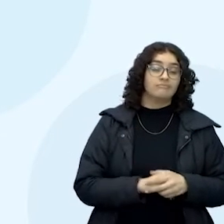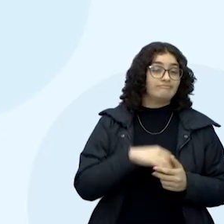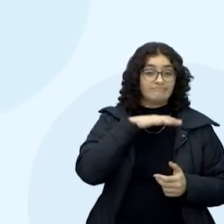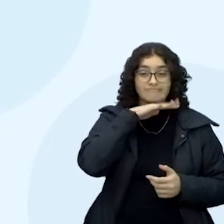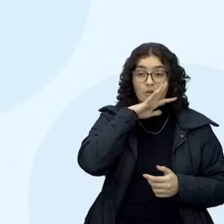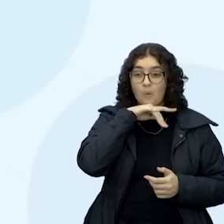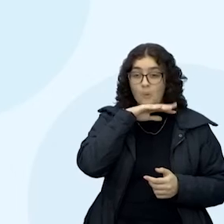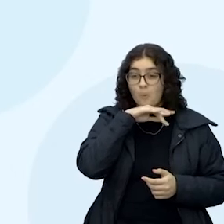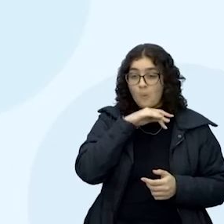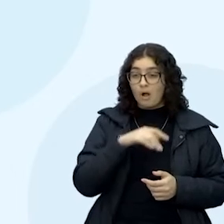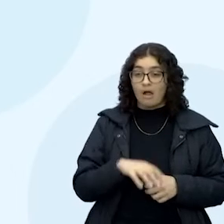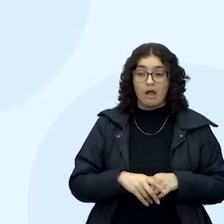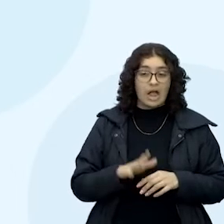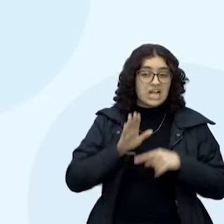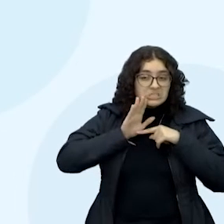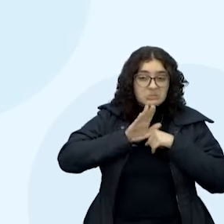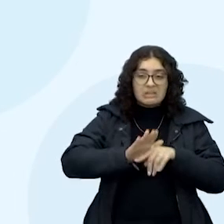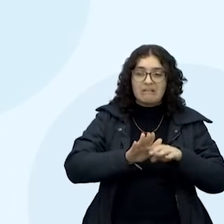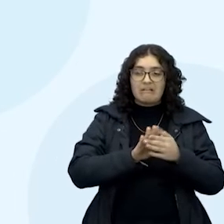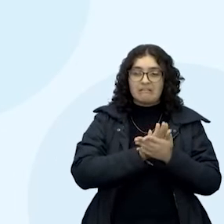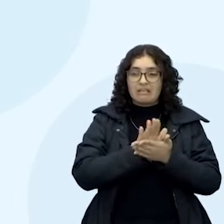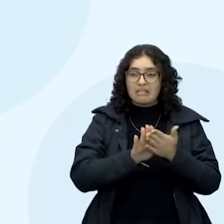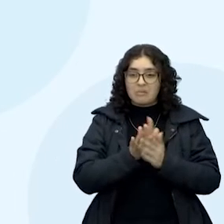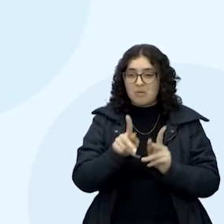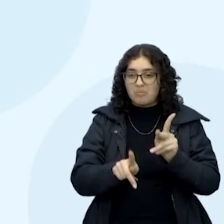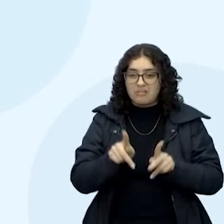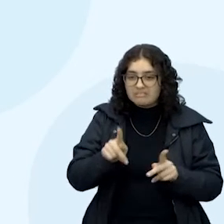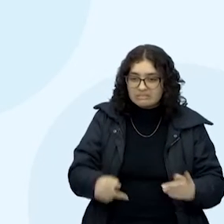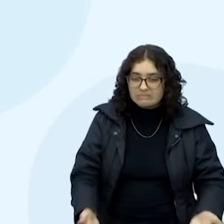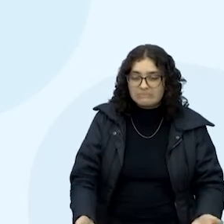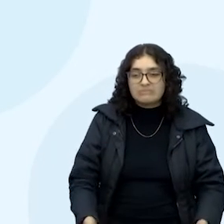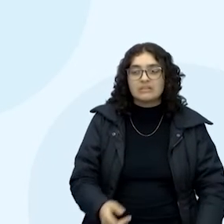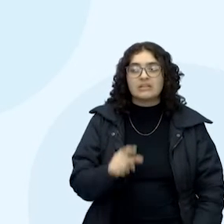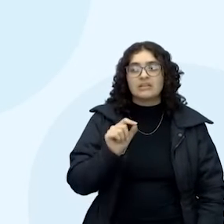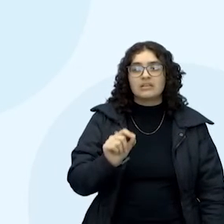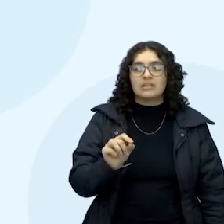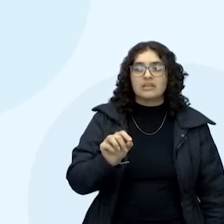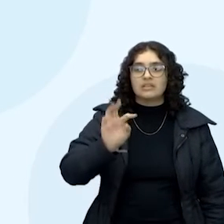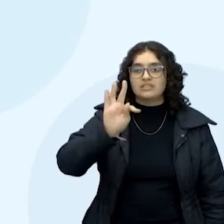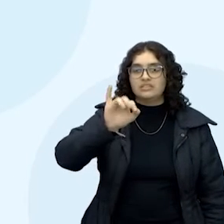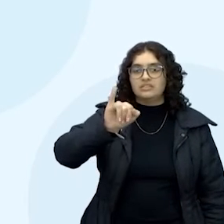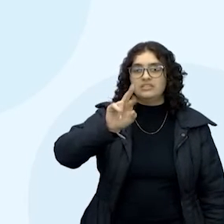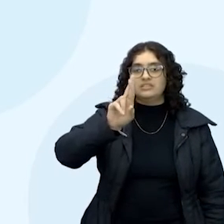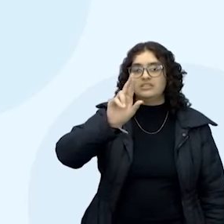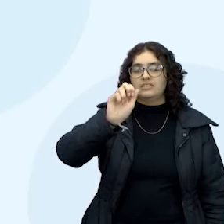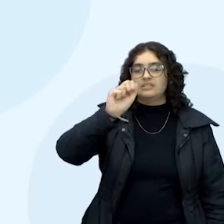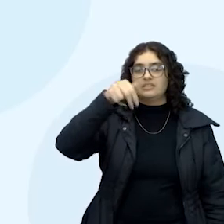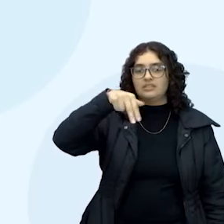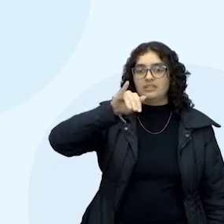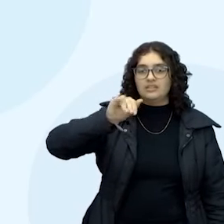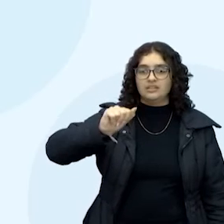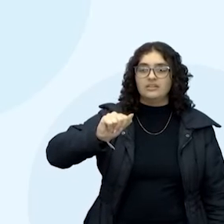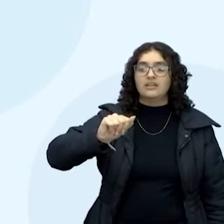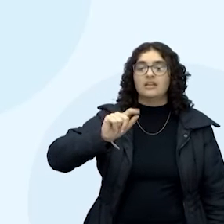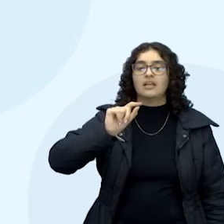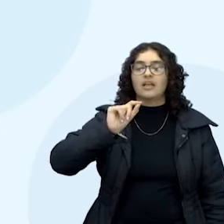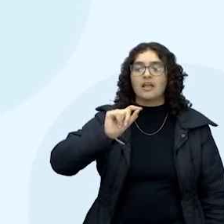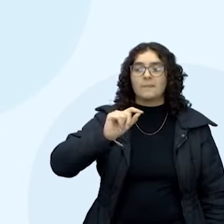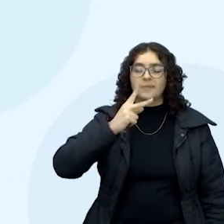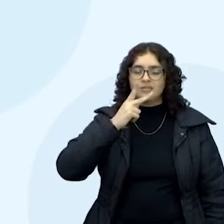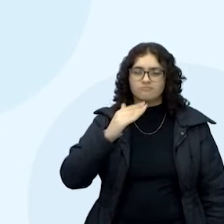não, né, não ajuda aí a população, seria a tirania, que é o poder